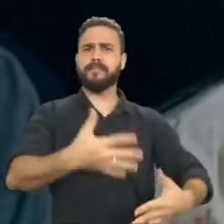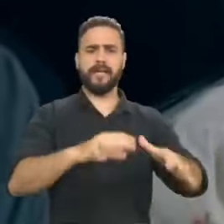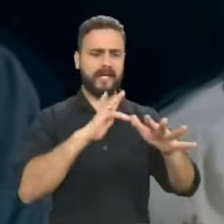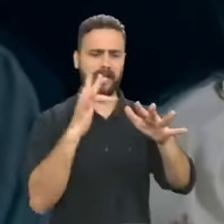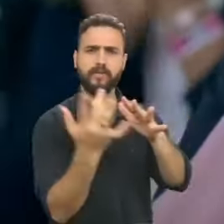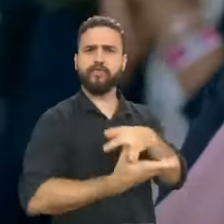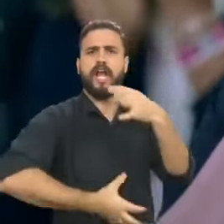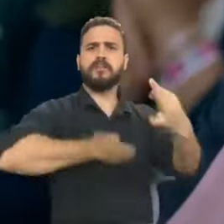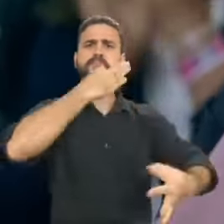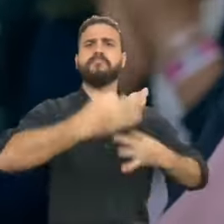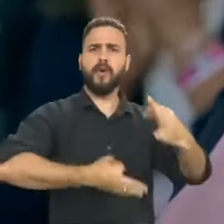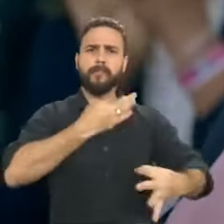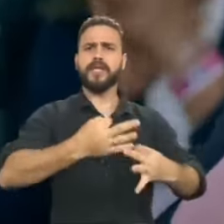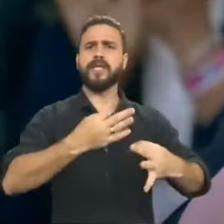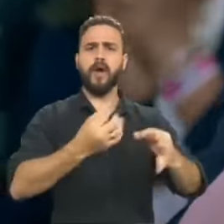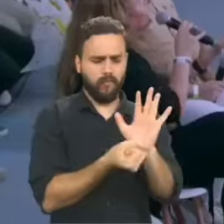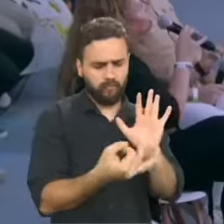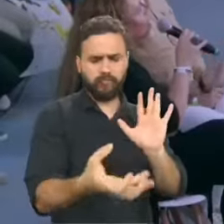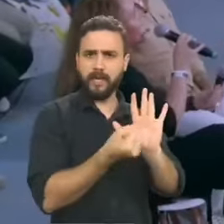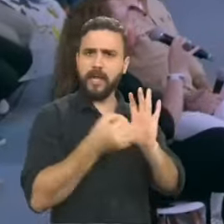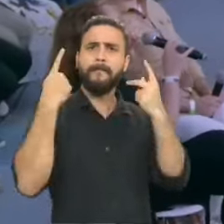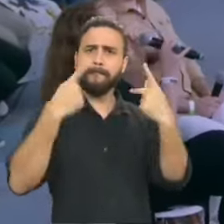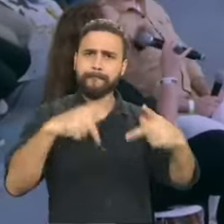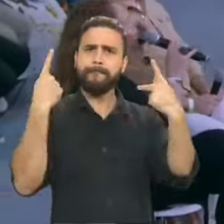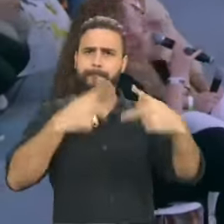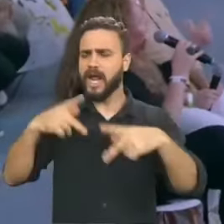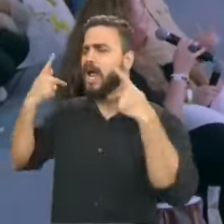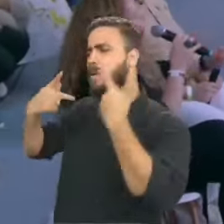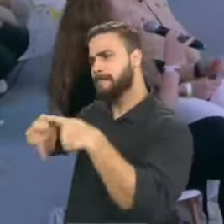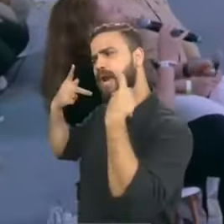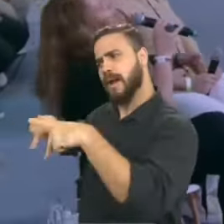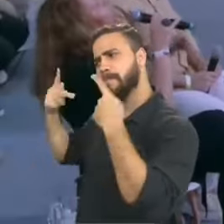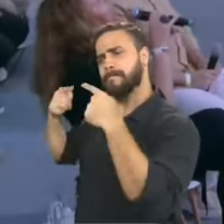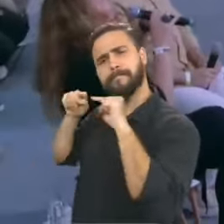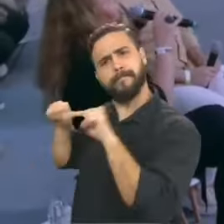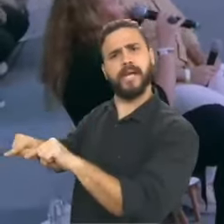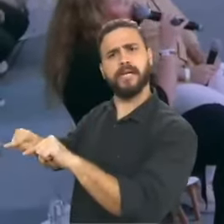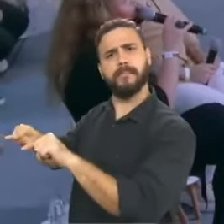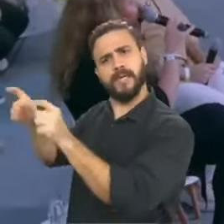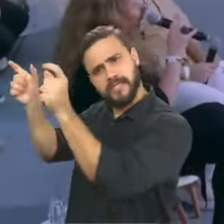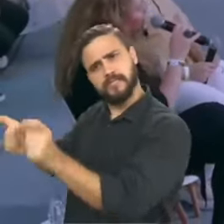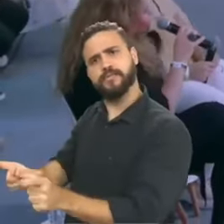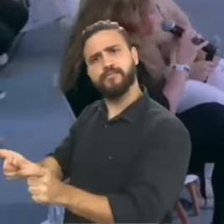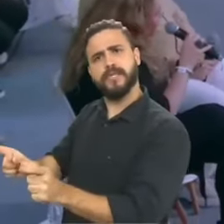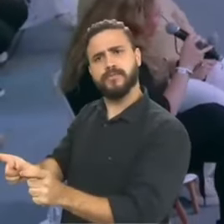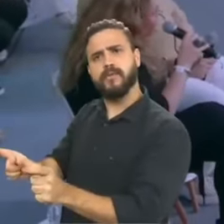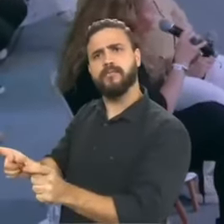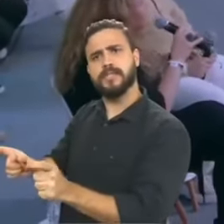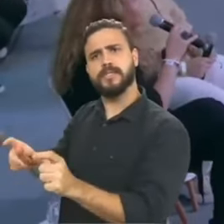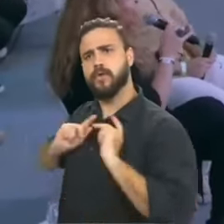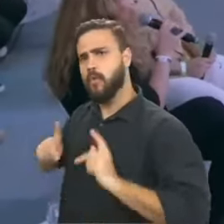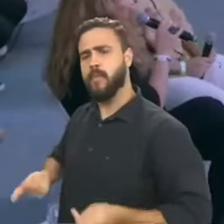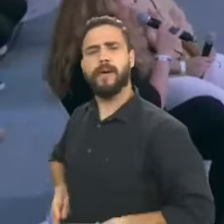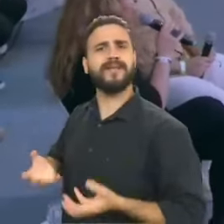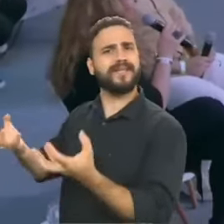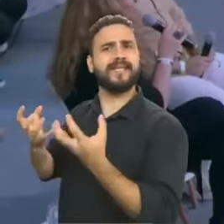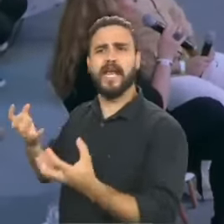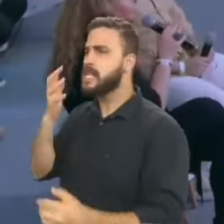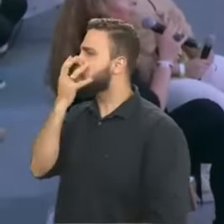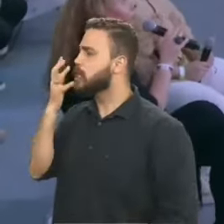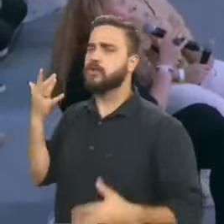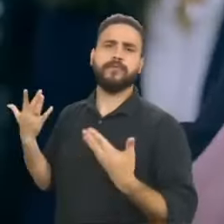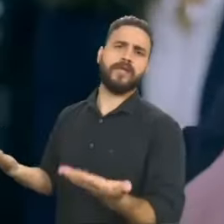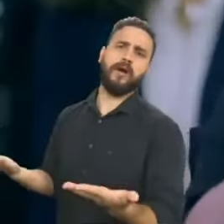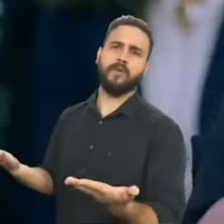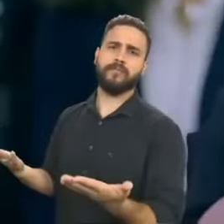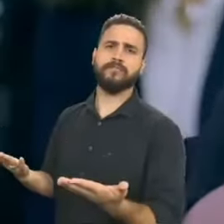é paulada. Você acha que eles iam jogar tomate, ia colocar o povo na prisão, se eles ficassem bonitinho,